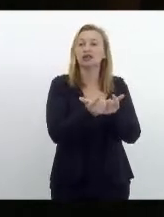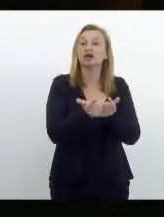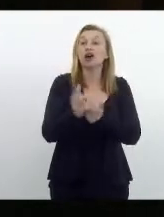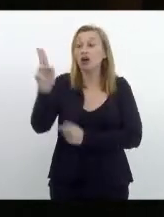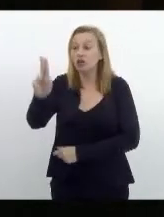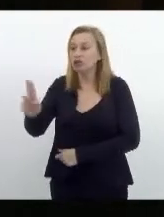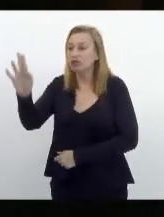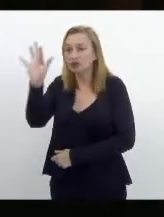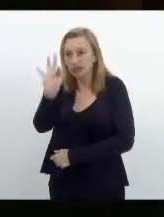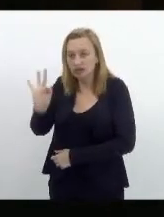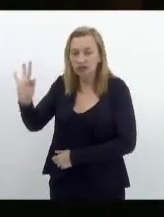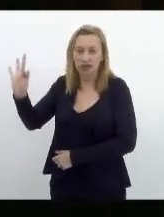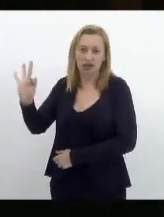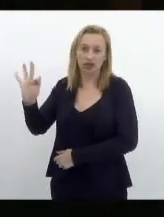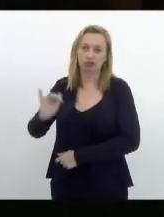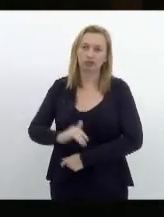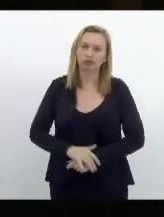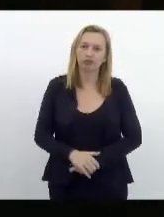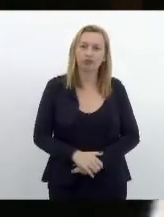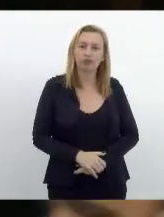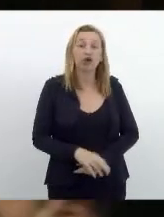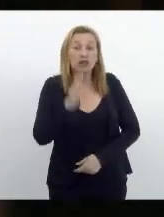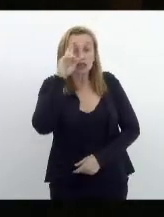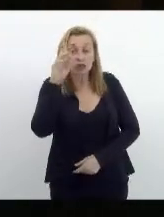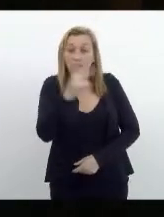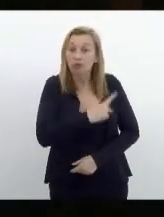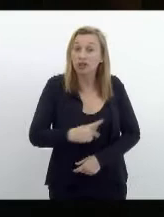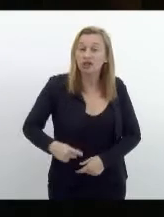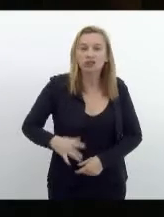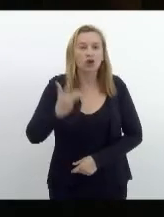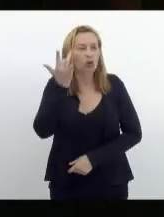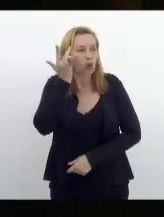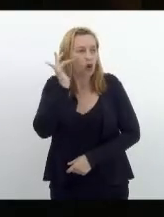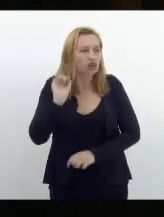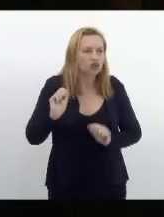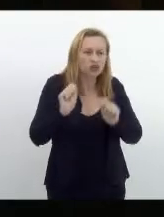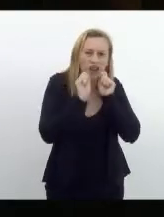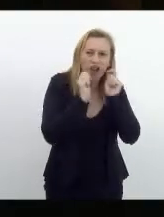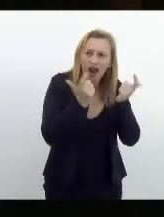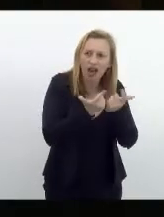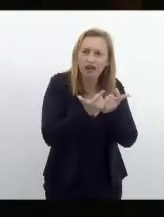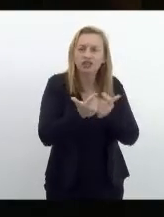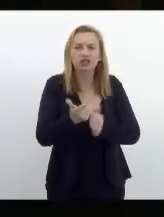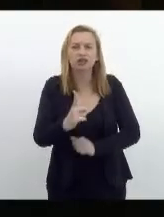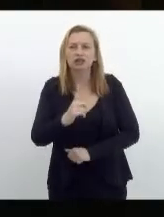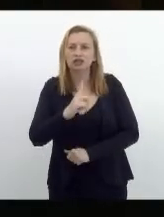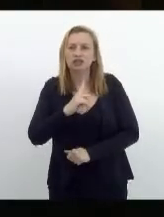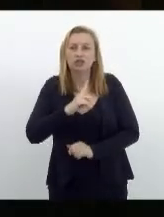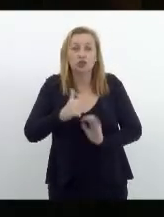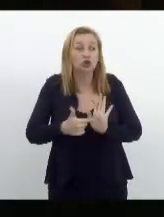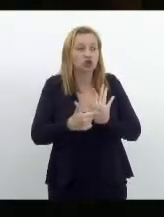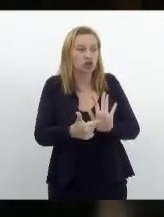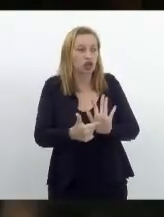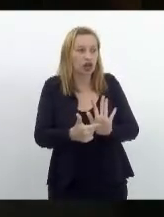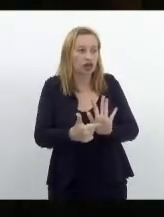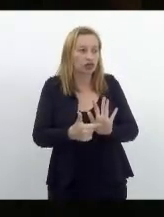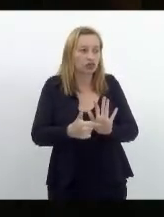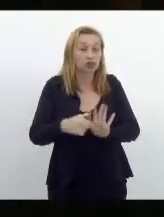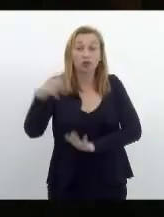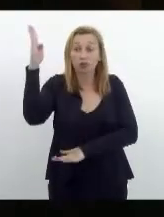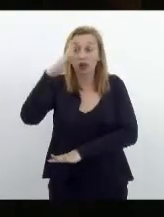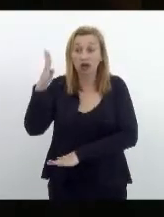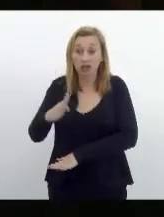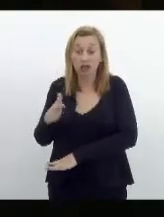Universidade Federal Fluminense. Senhor presidente, acho que a Alerj tem dado sinais ao Brasil